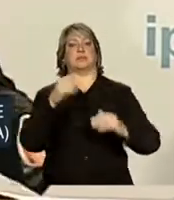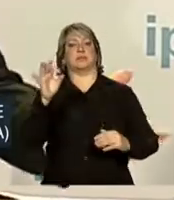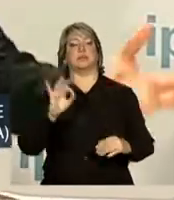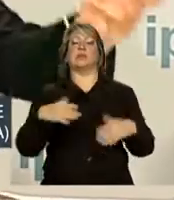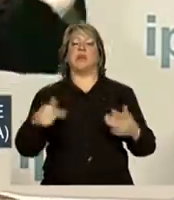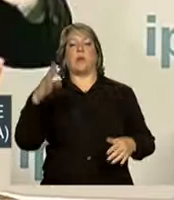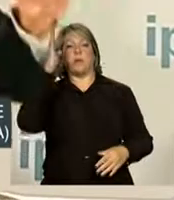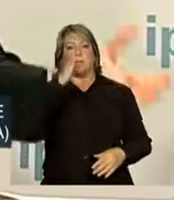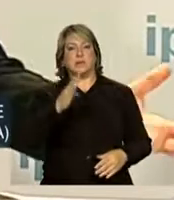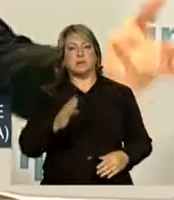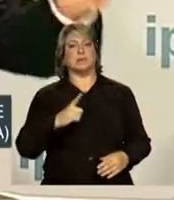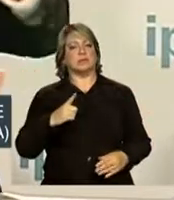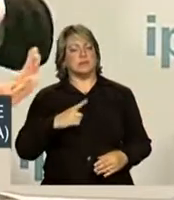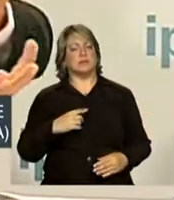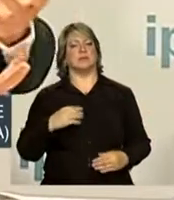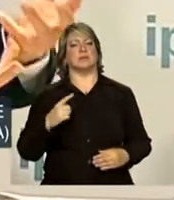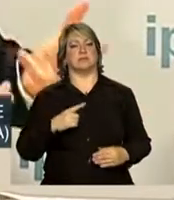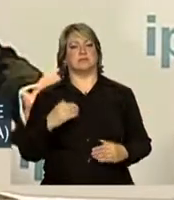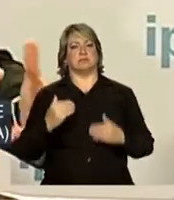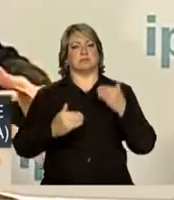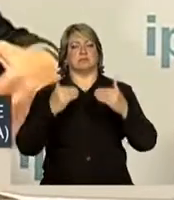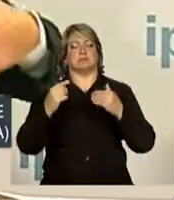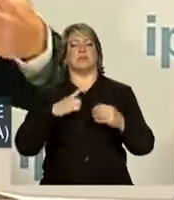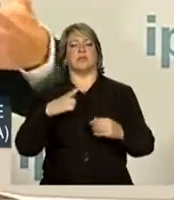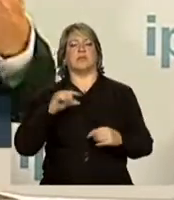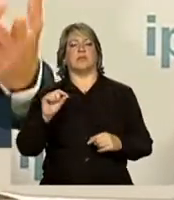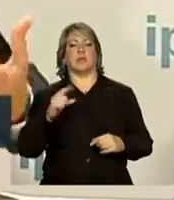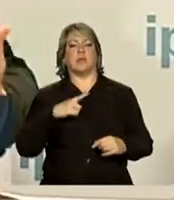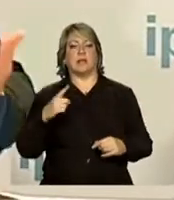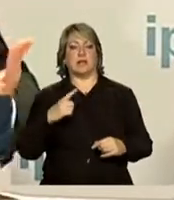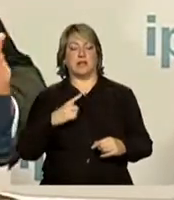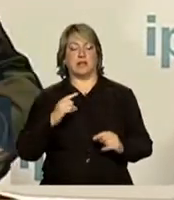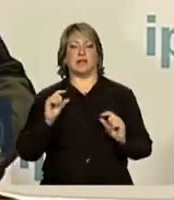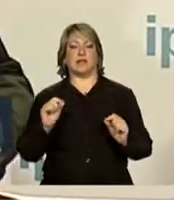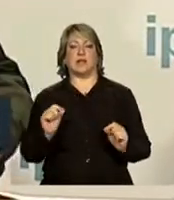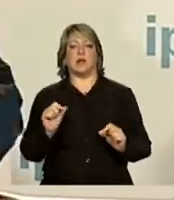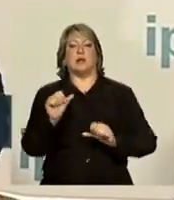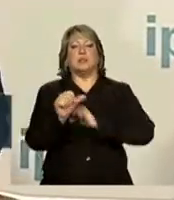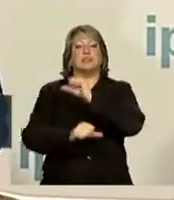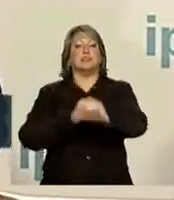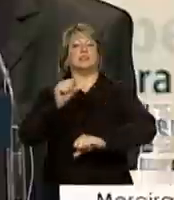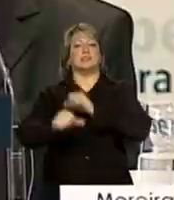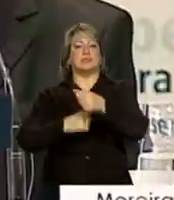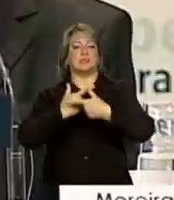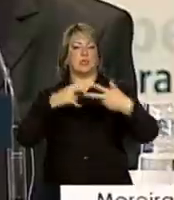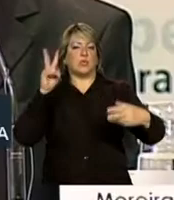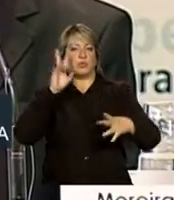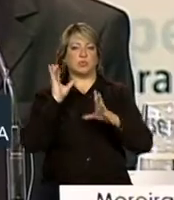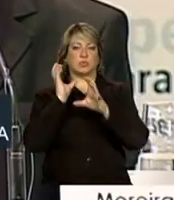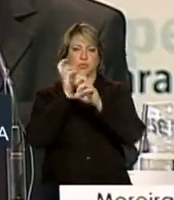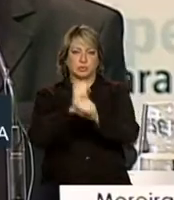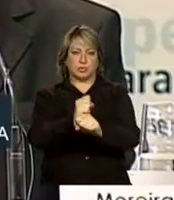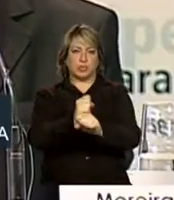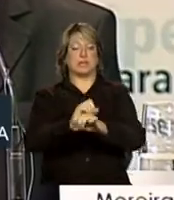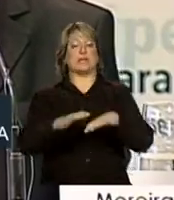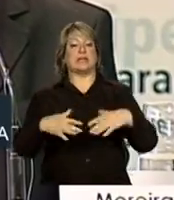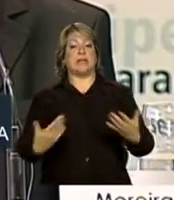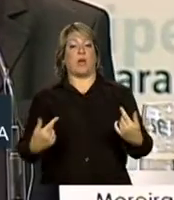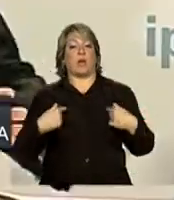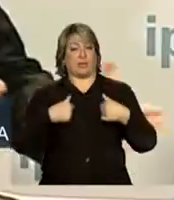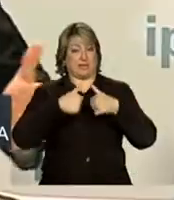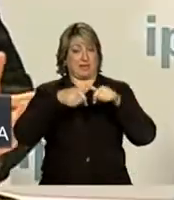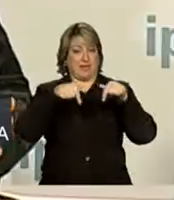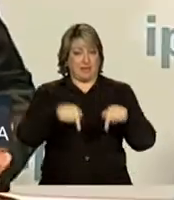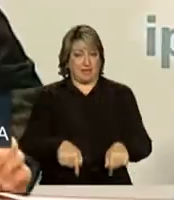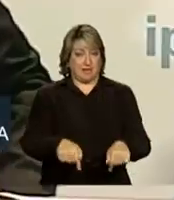o Brasil, num certo sentido, está de cabeça para baixo, está invertendo as assimetrias históricas. Então, eu estar aqui,